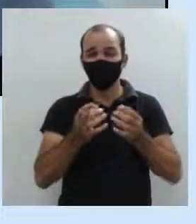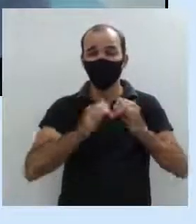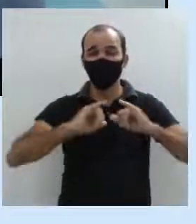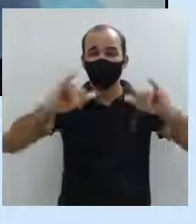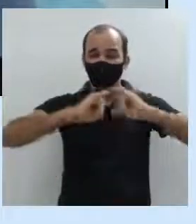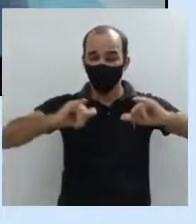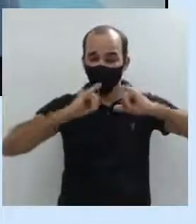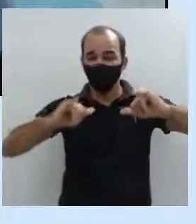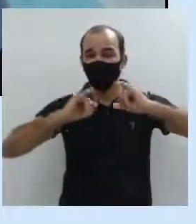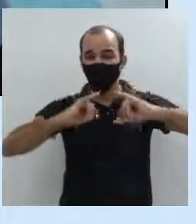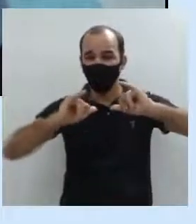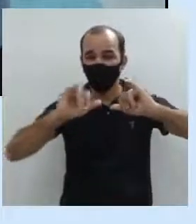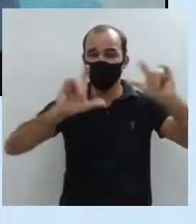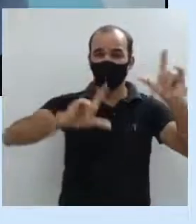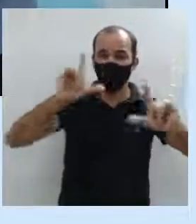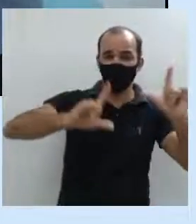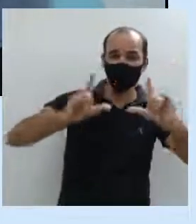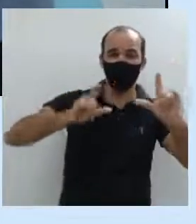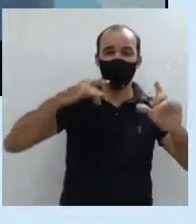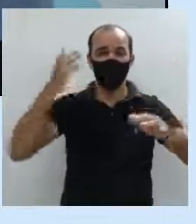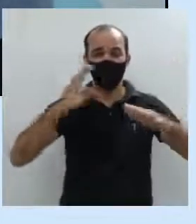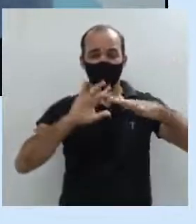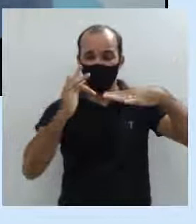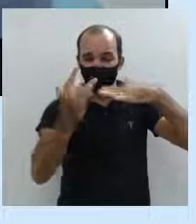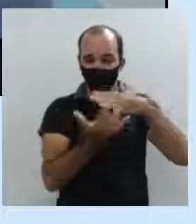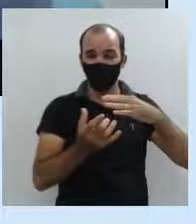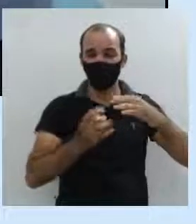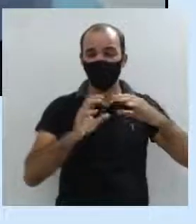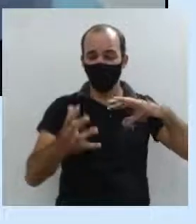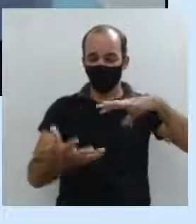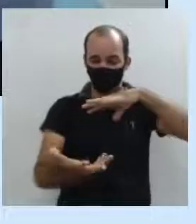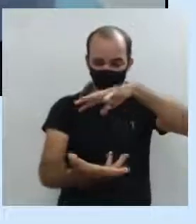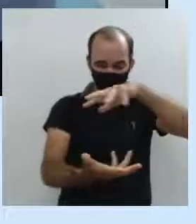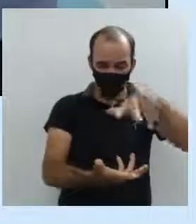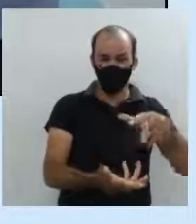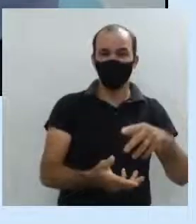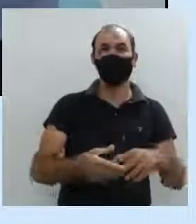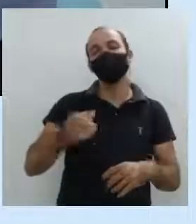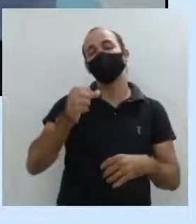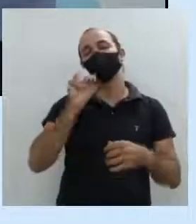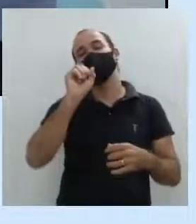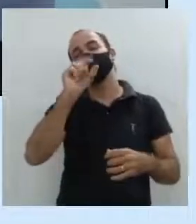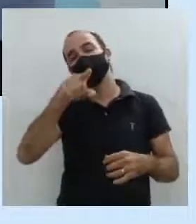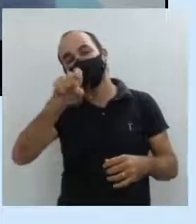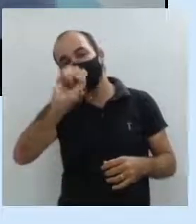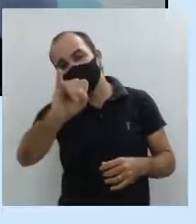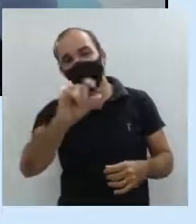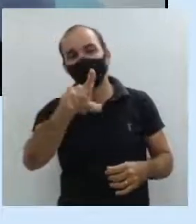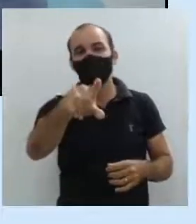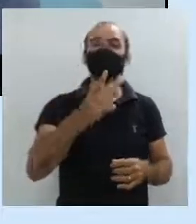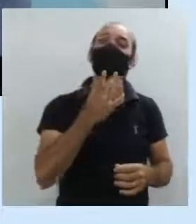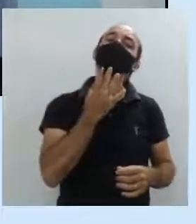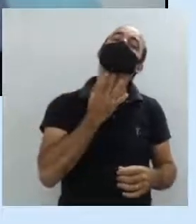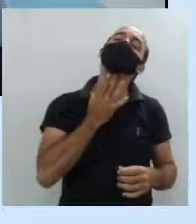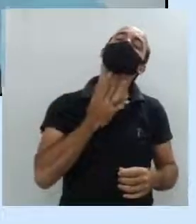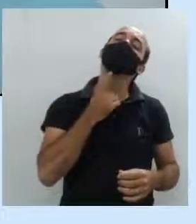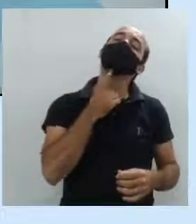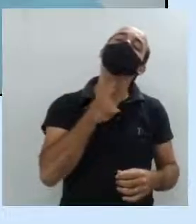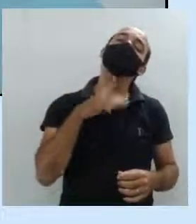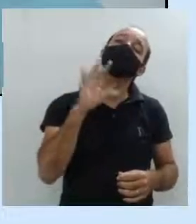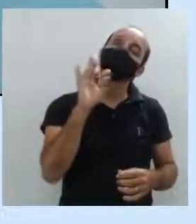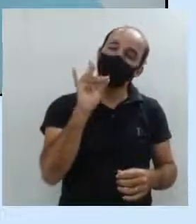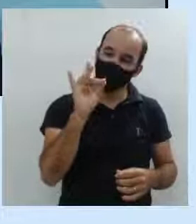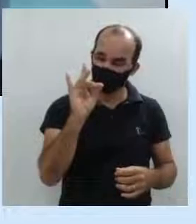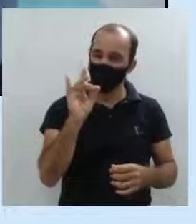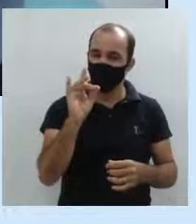algo para lhe satisfazer ou para se relacionar de uma forma mais concreta, até porque nós nos relacionamos melhores